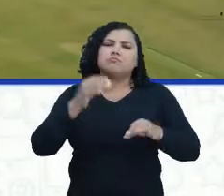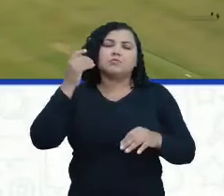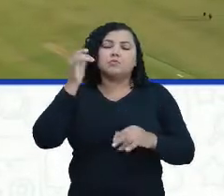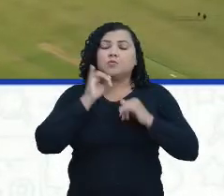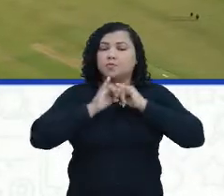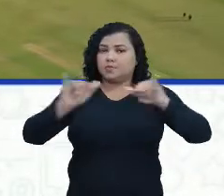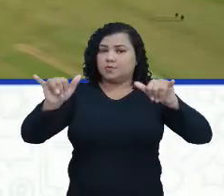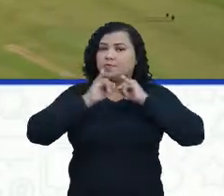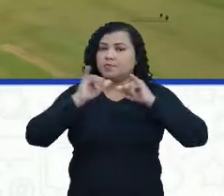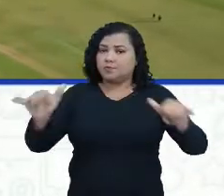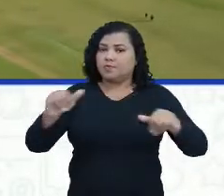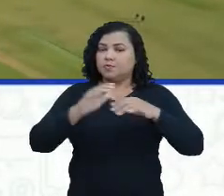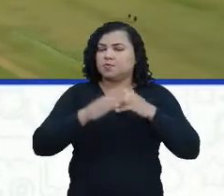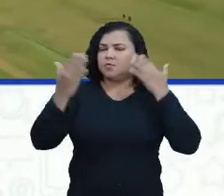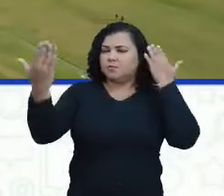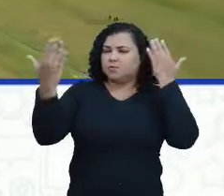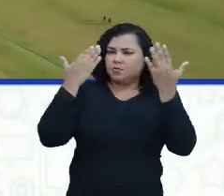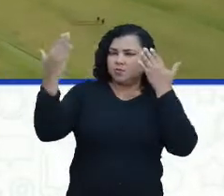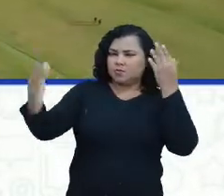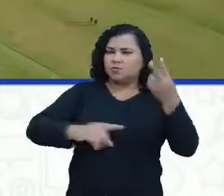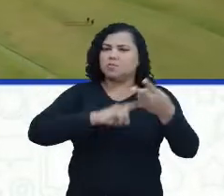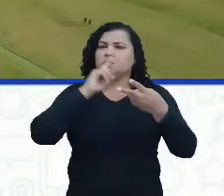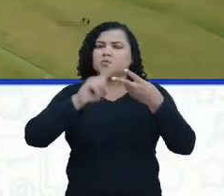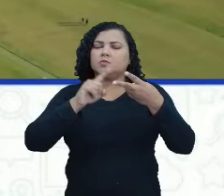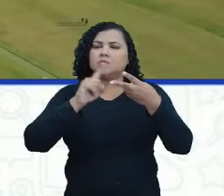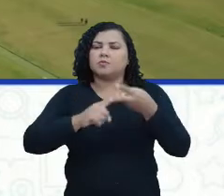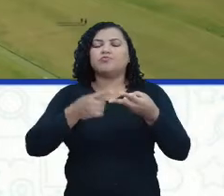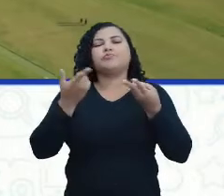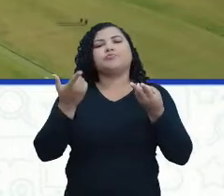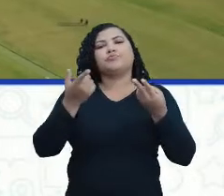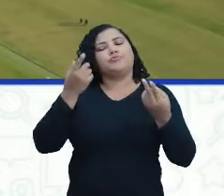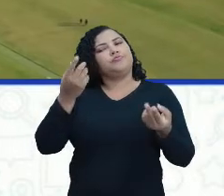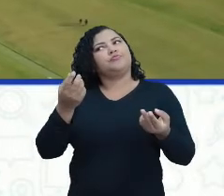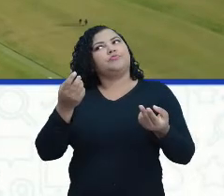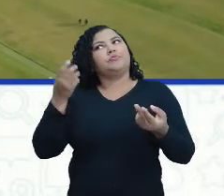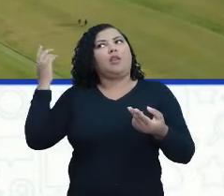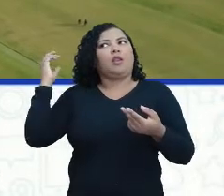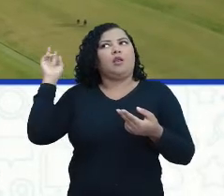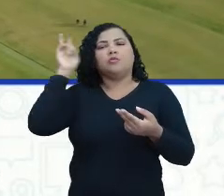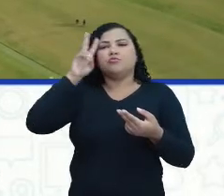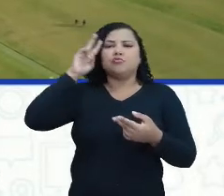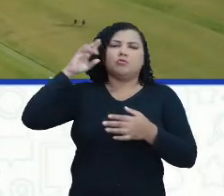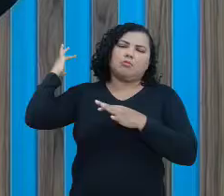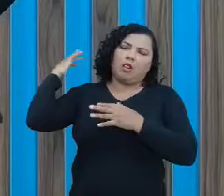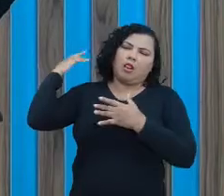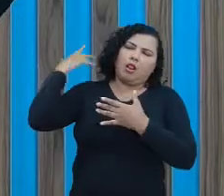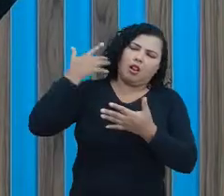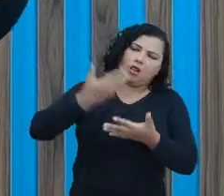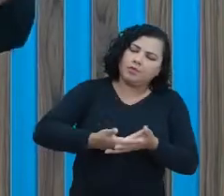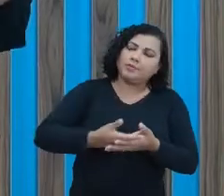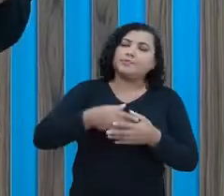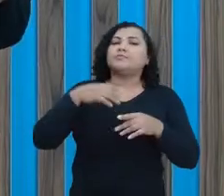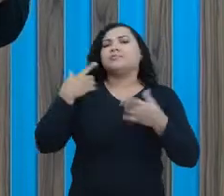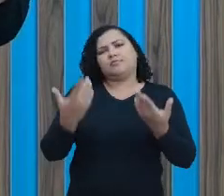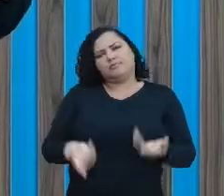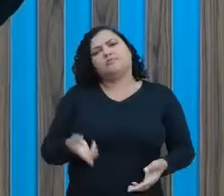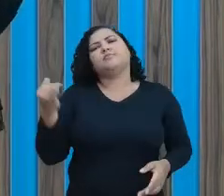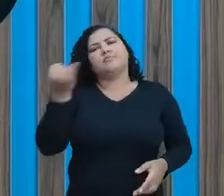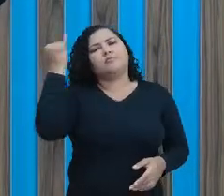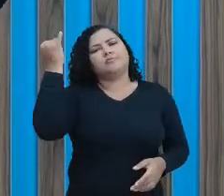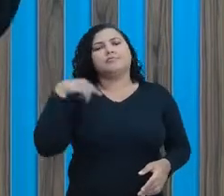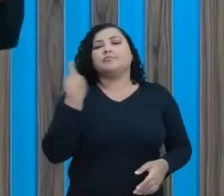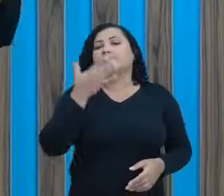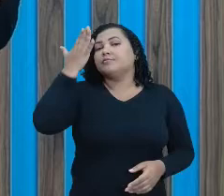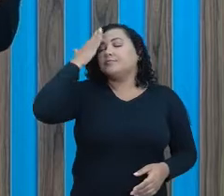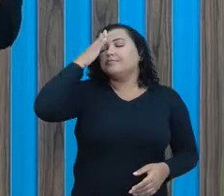histórica, fisiológica e psicológica. Então, isso é muito importante a gente entender o som, porque ele está presente na nossa vida e